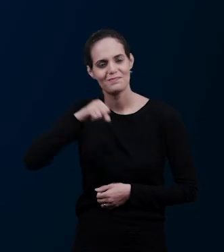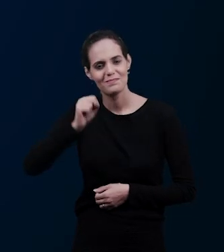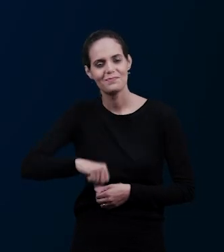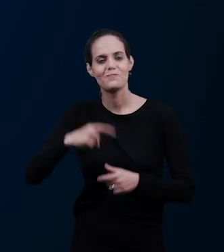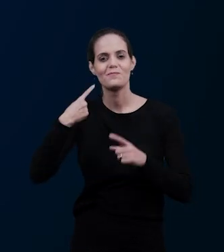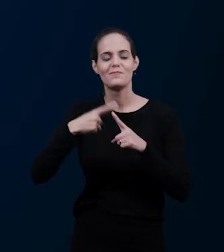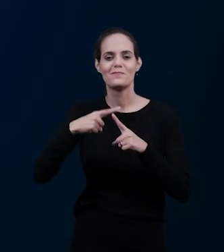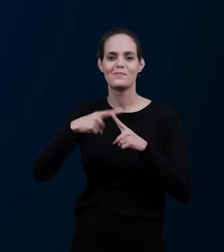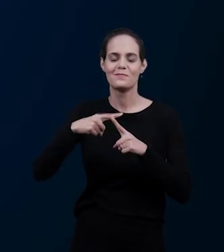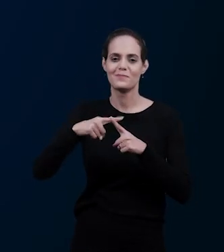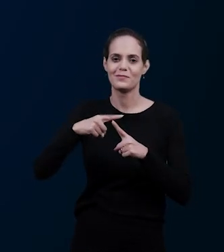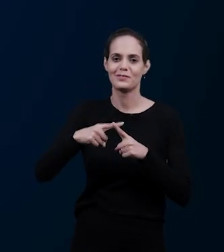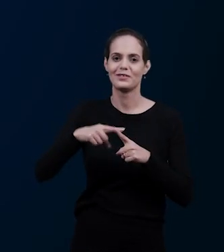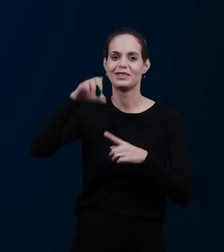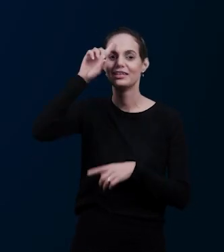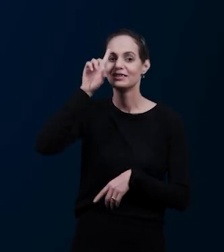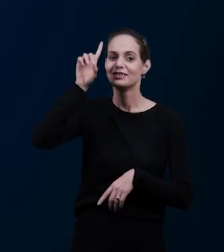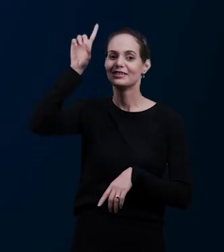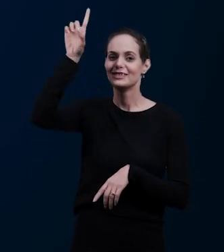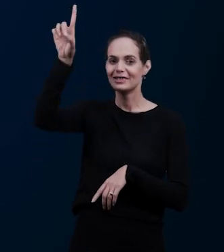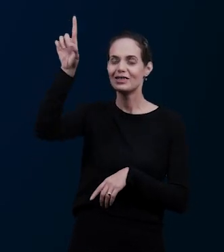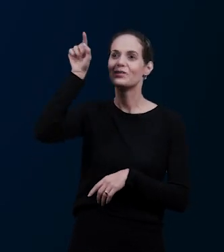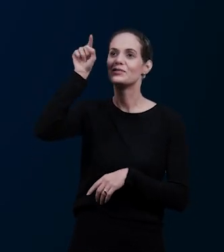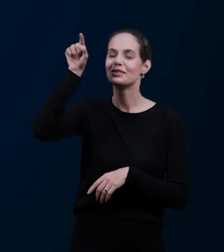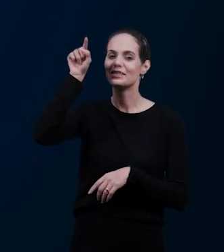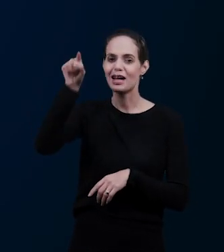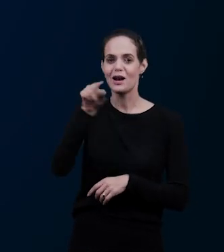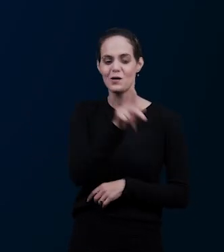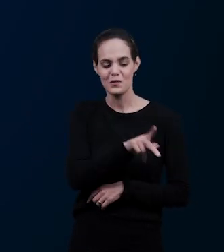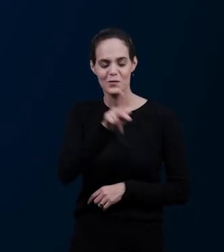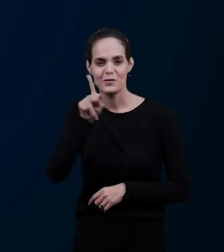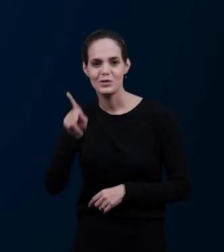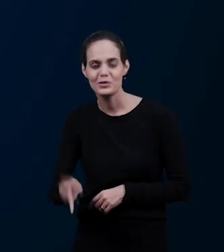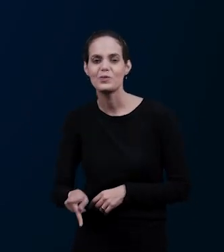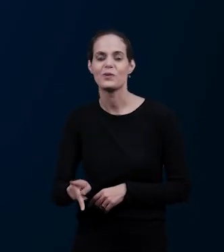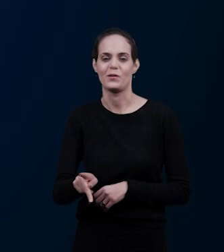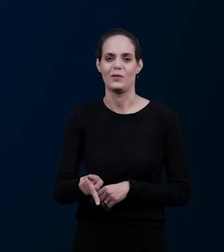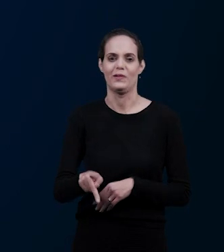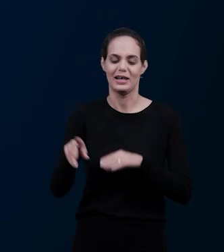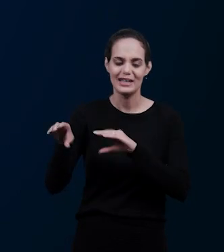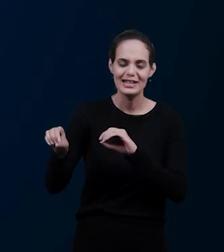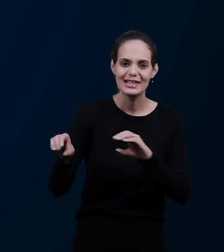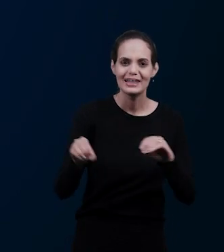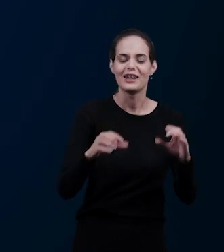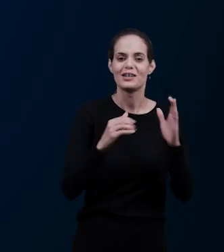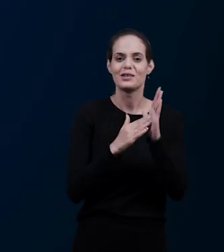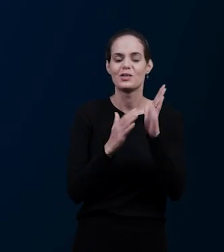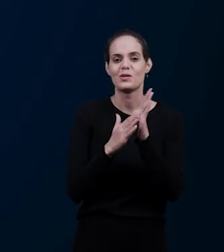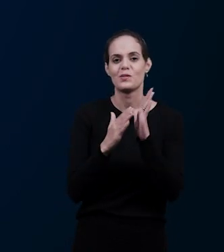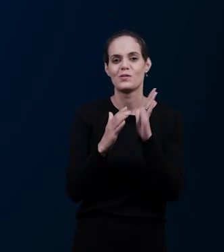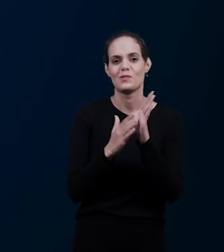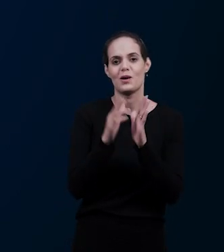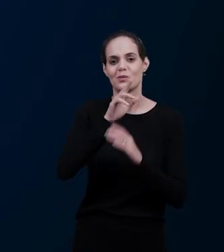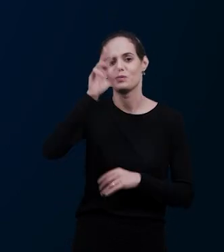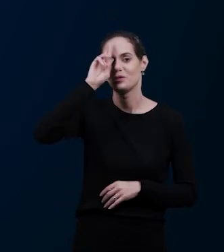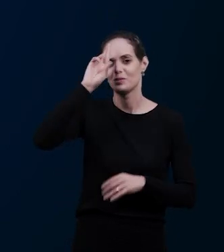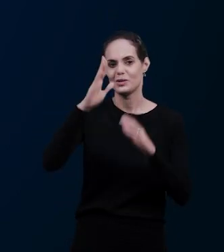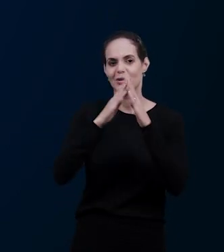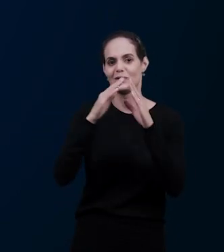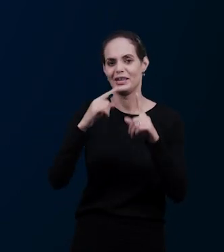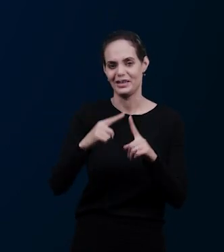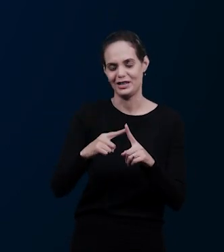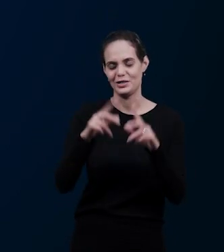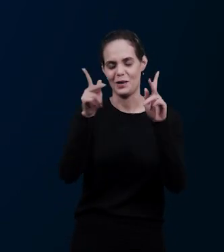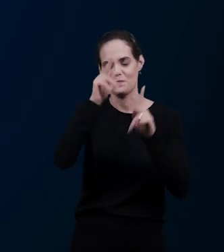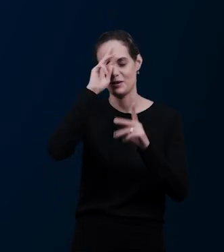Santo? Sim, porque eu quero ir para o céu, ser usada no mistério, quero ser professora das classes e entoar o nome do Senhor na